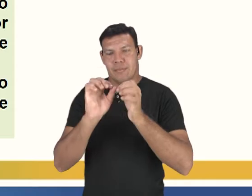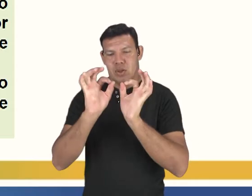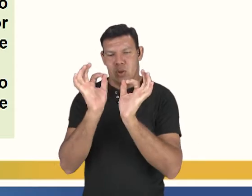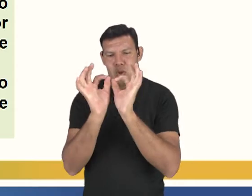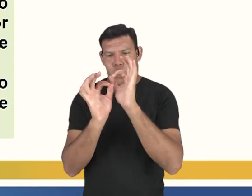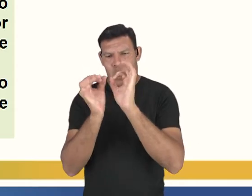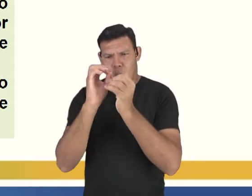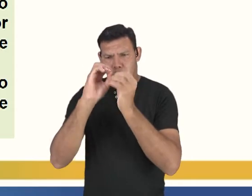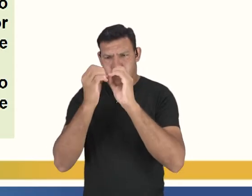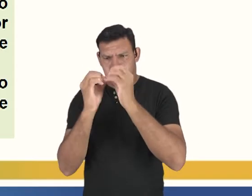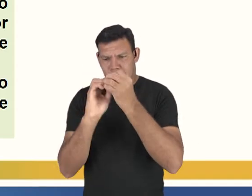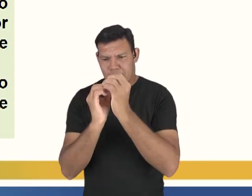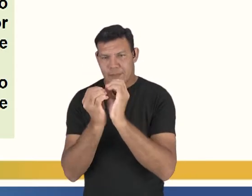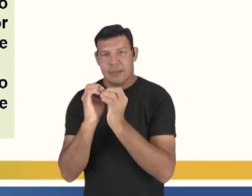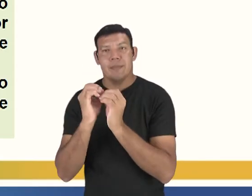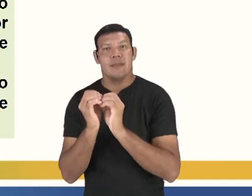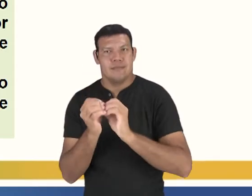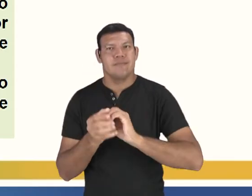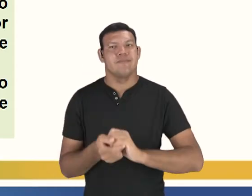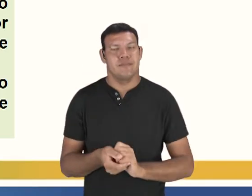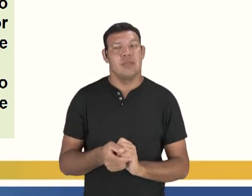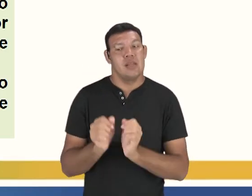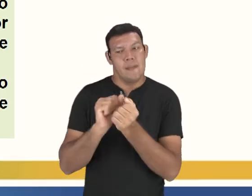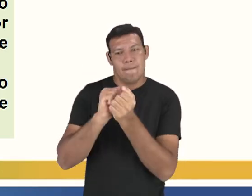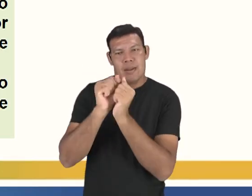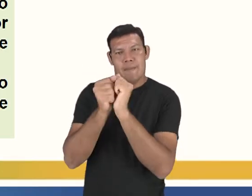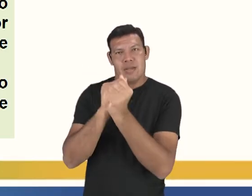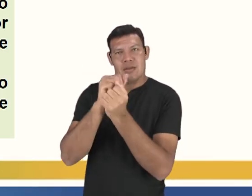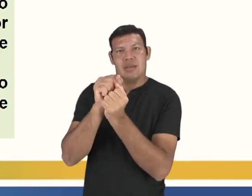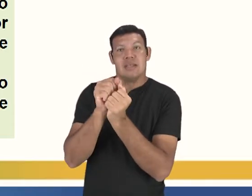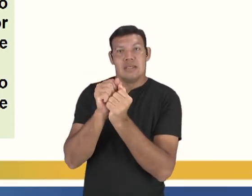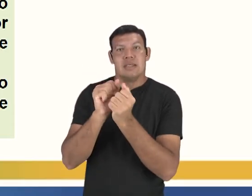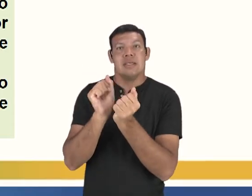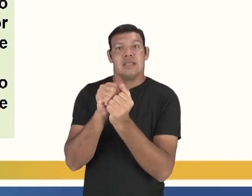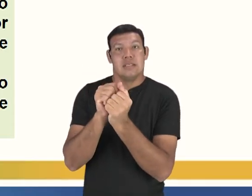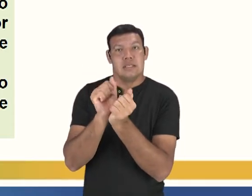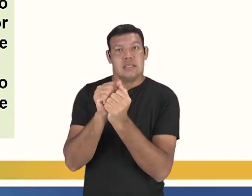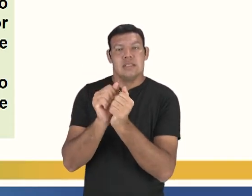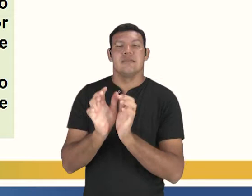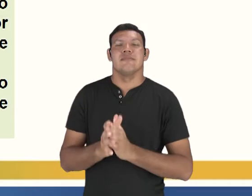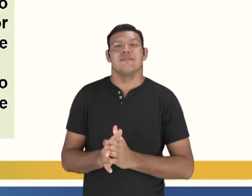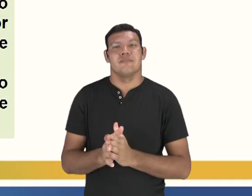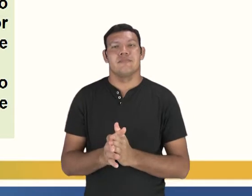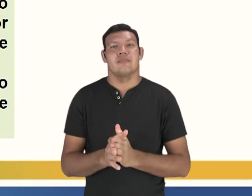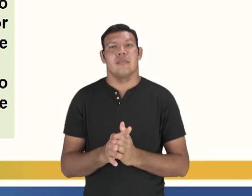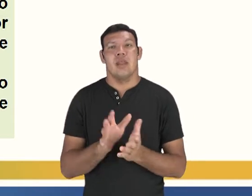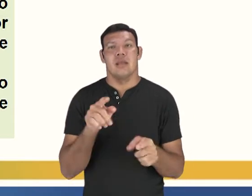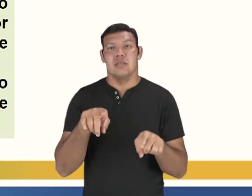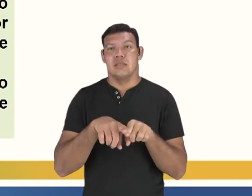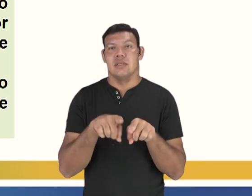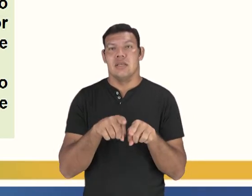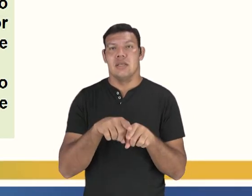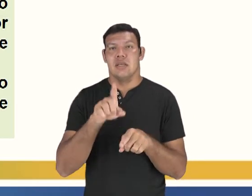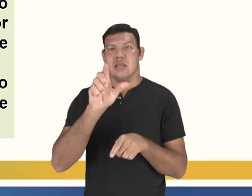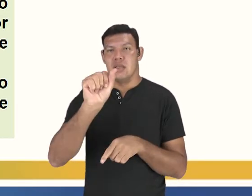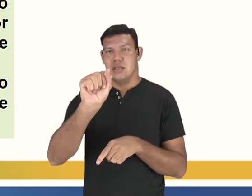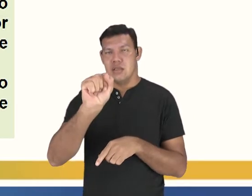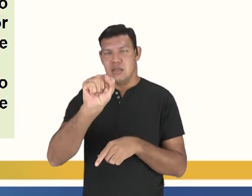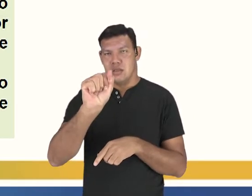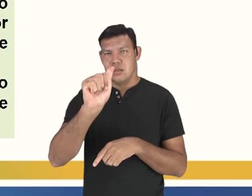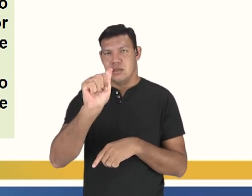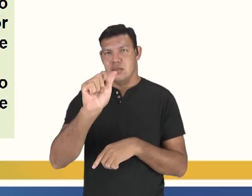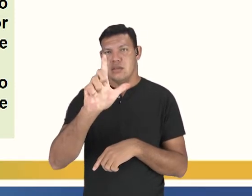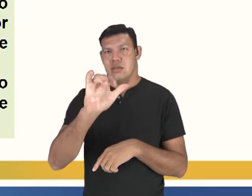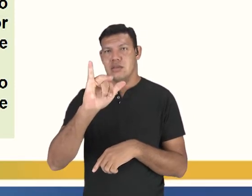enzimas e suco digestivo, tá? Então, há uma trituração mecânica pelos dentes, a ação da saliva, que já começa a digerir